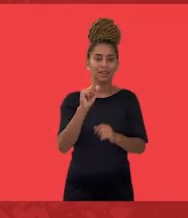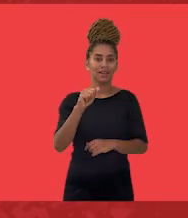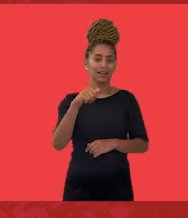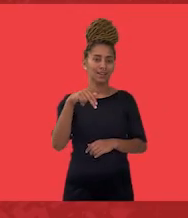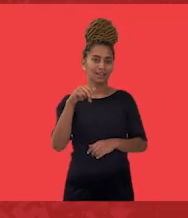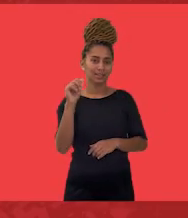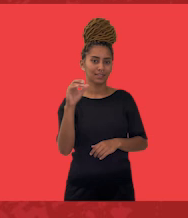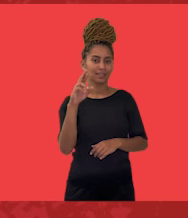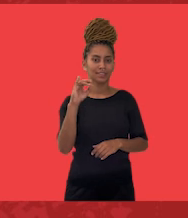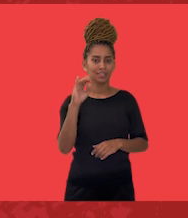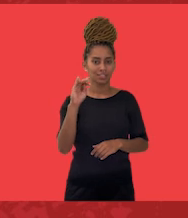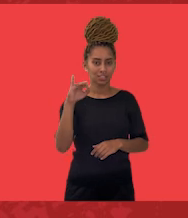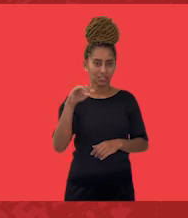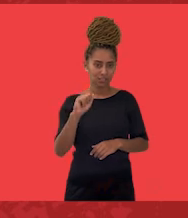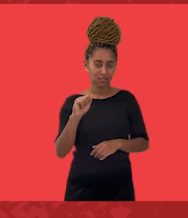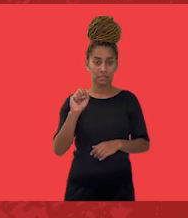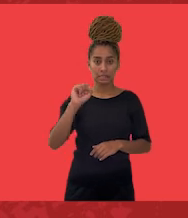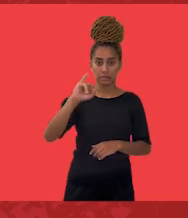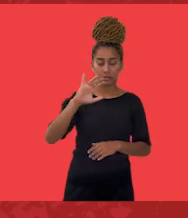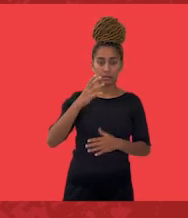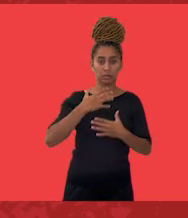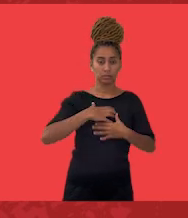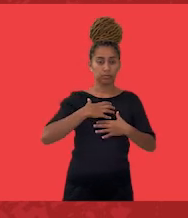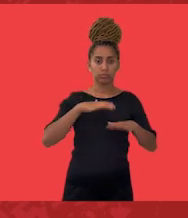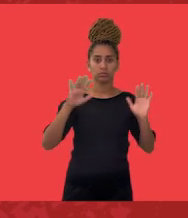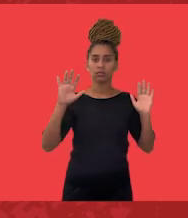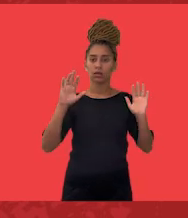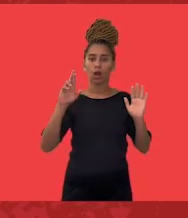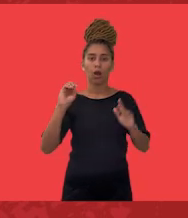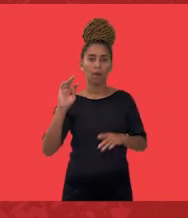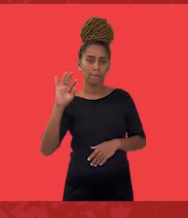Plano detalhe de um curta-metragem. Enredo para um longa.